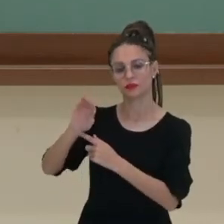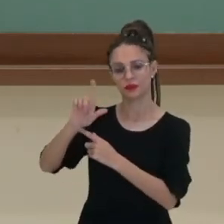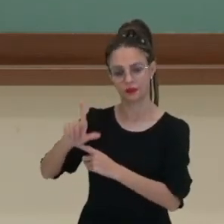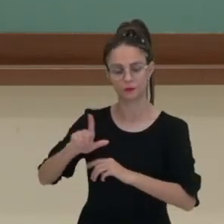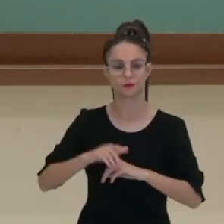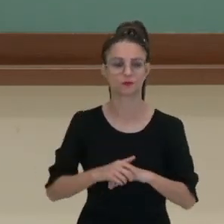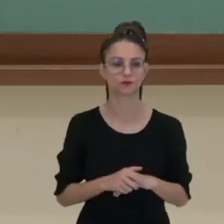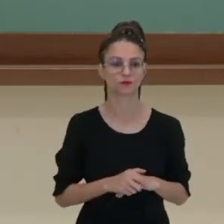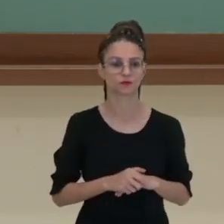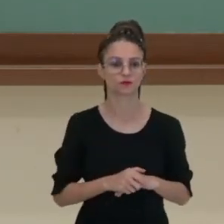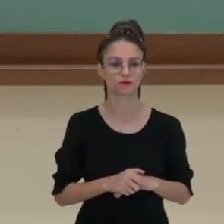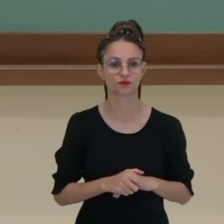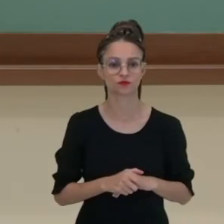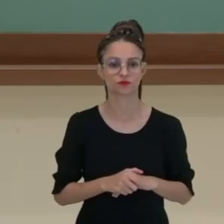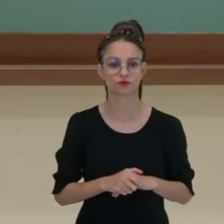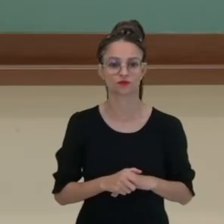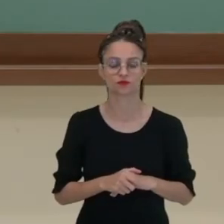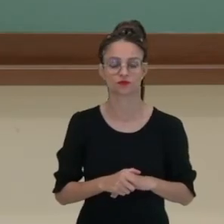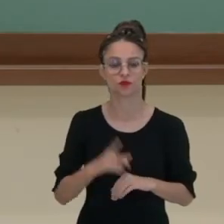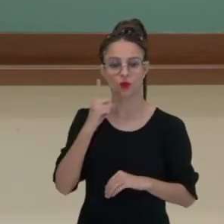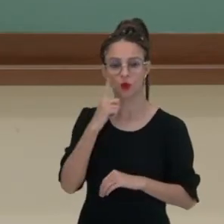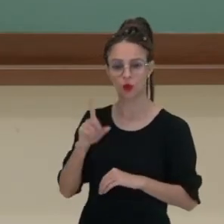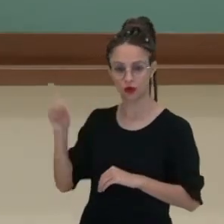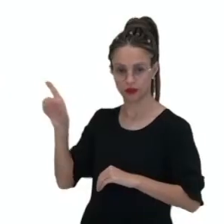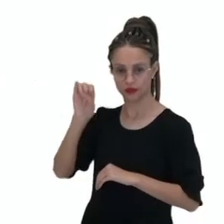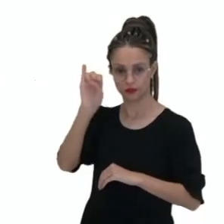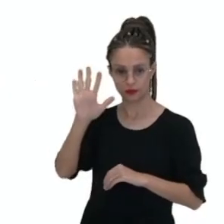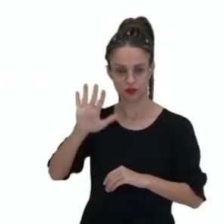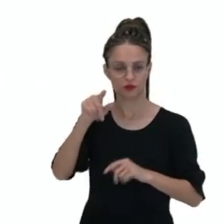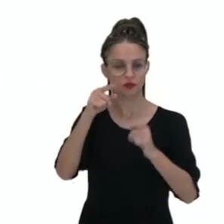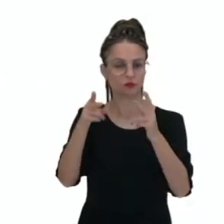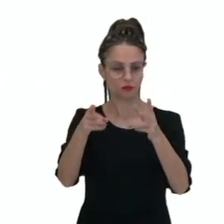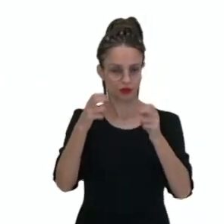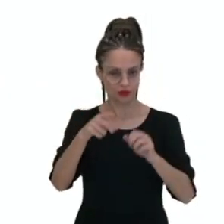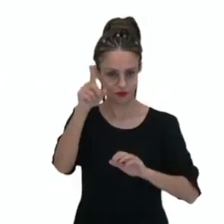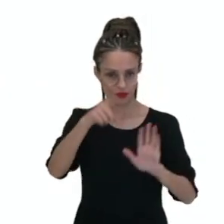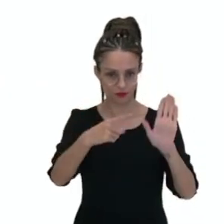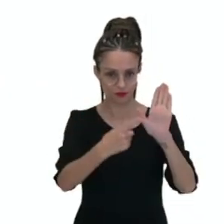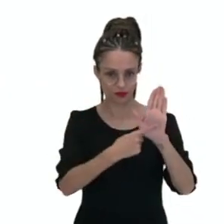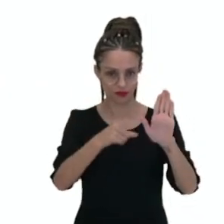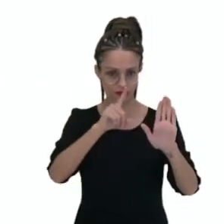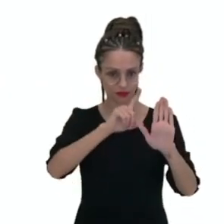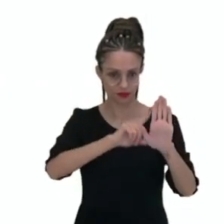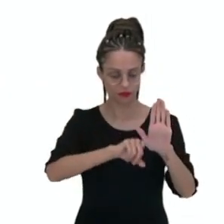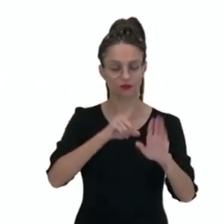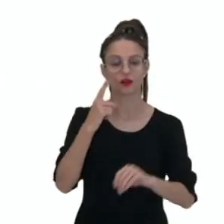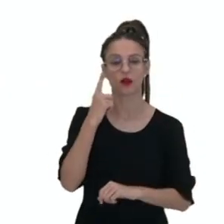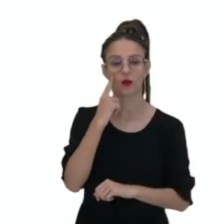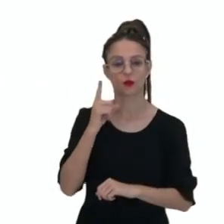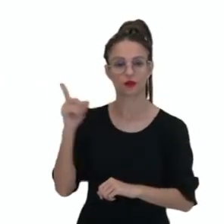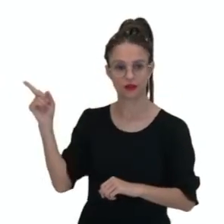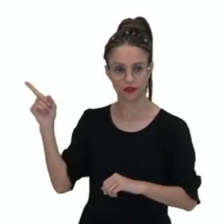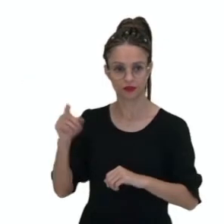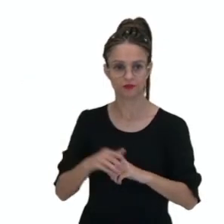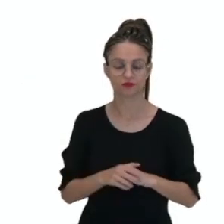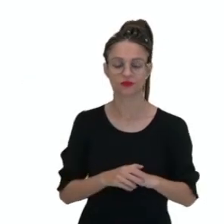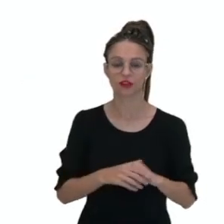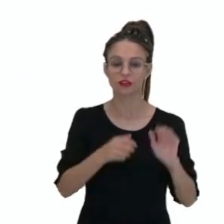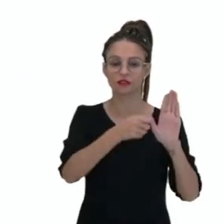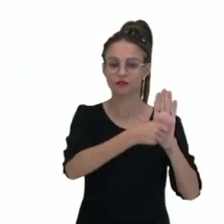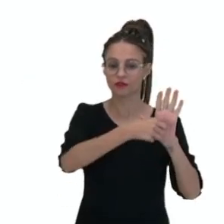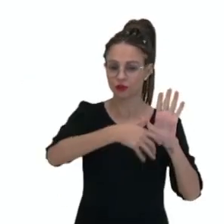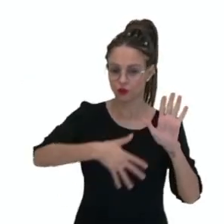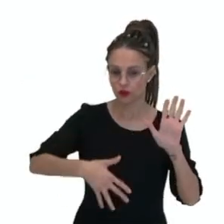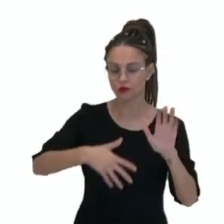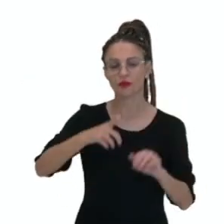de Letras. Olha essa imagem, você percebe que é uma metáfora? Então, é a figura de linguagem